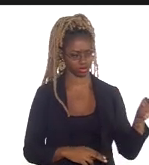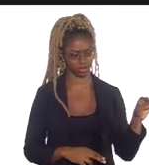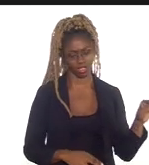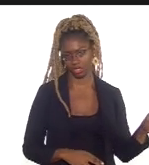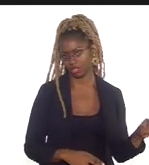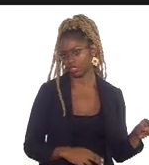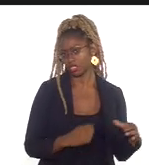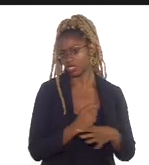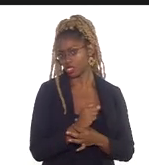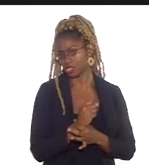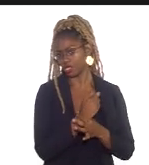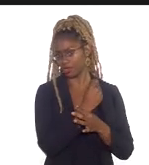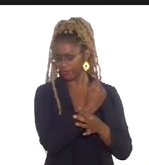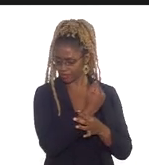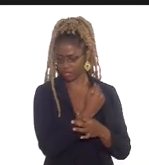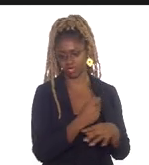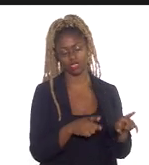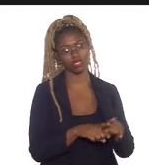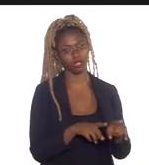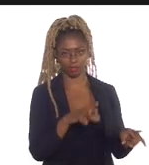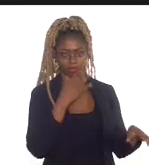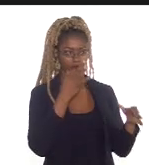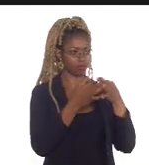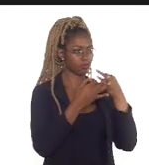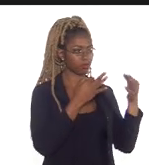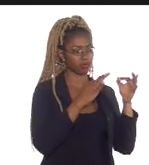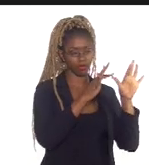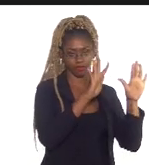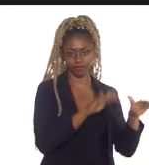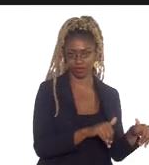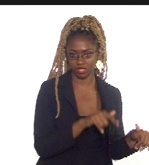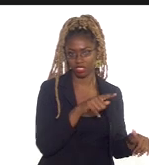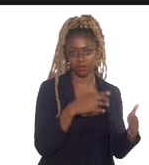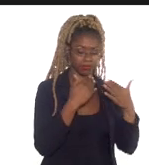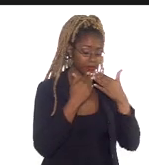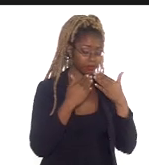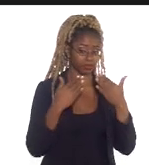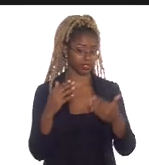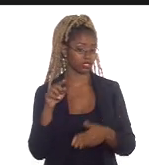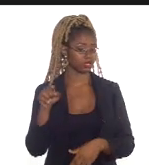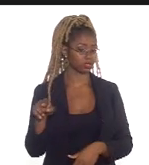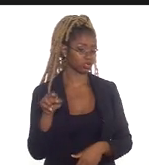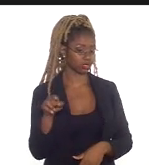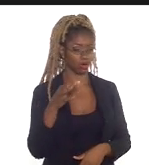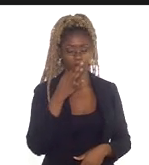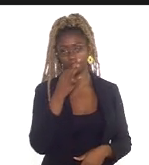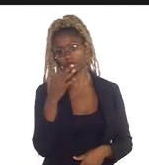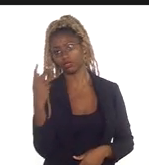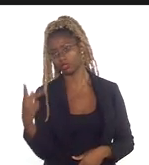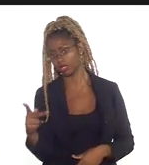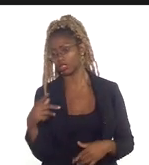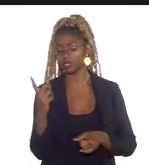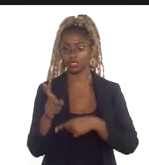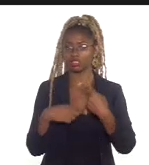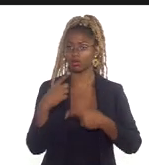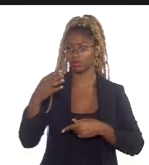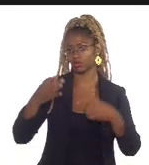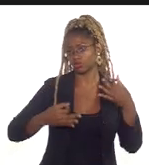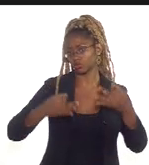de defesa e em fase de alegações finais, ela apresente os argumentos dela. Depois vai ser